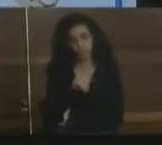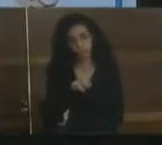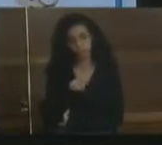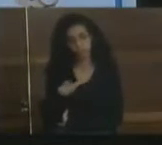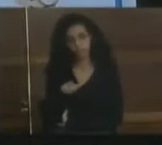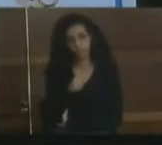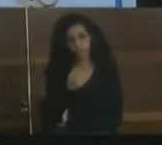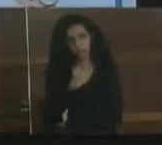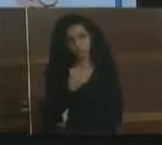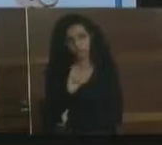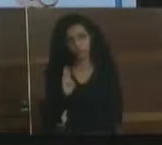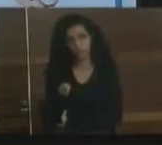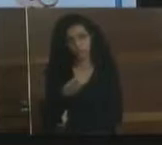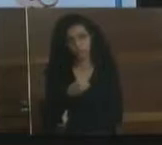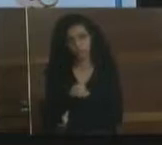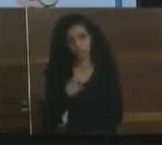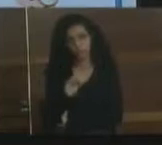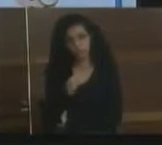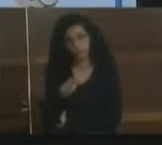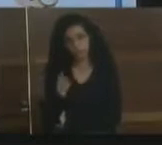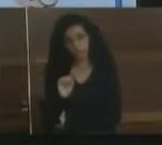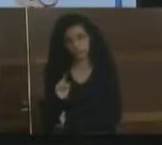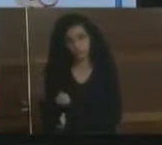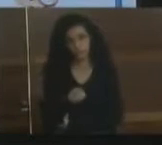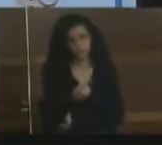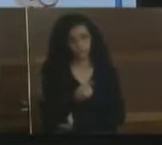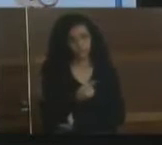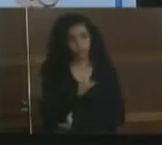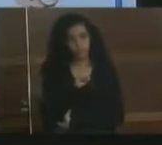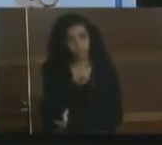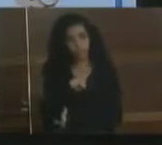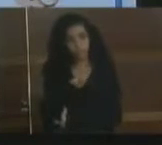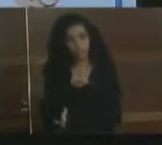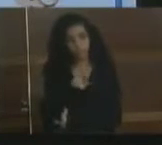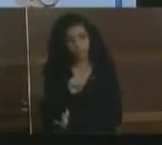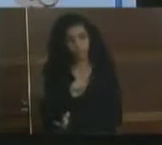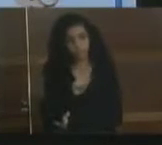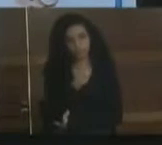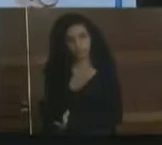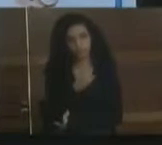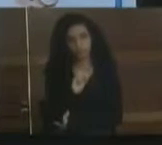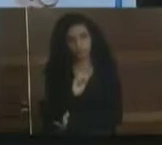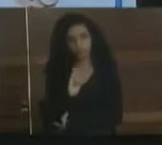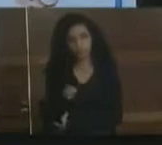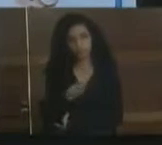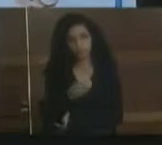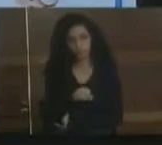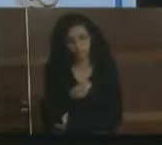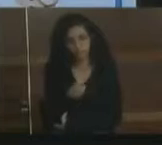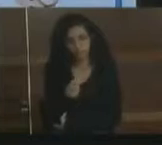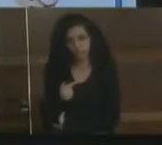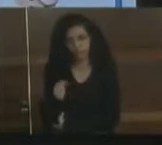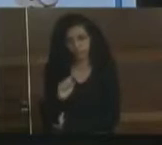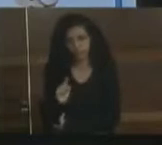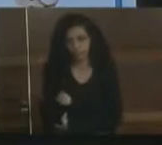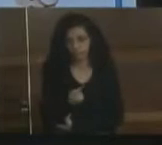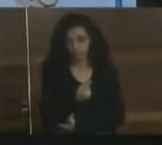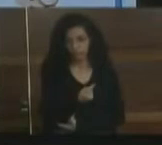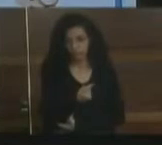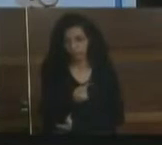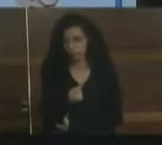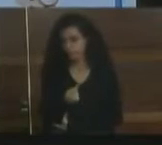milhões 993 mil receita corrente entre orçamentária 38 1757 mil deduções da receita